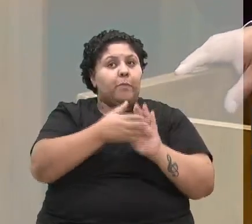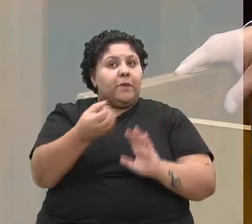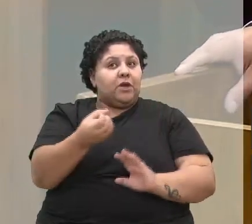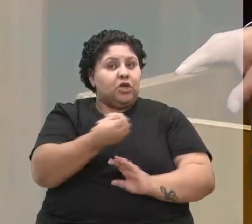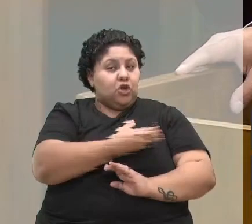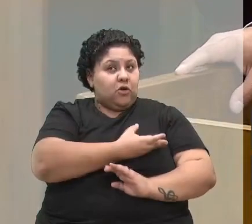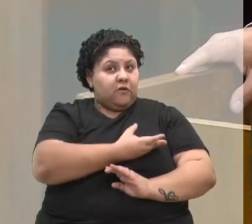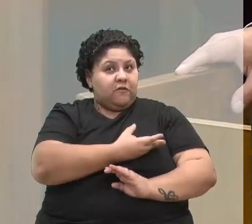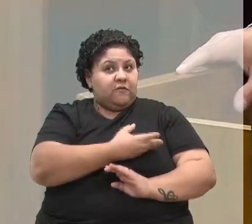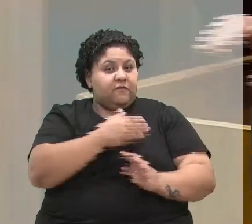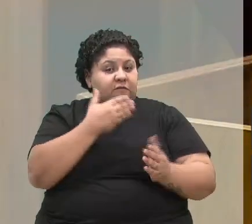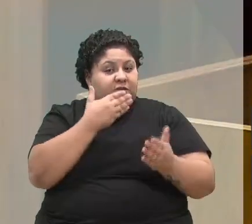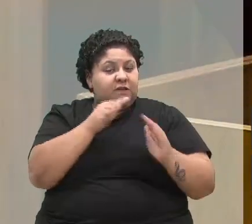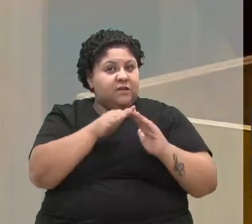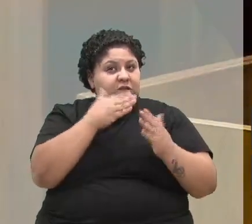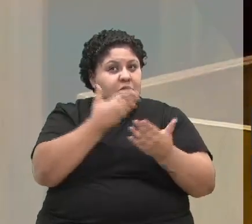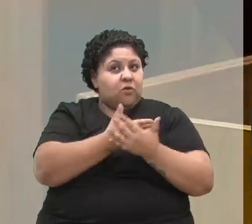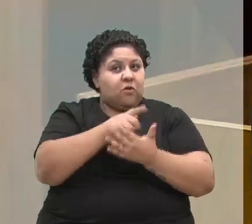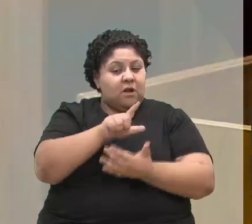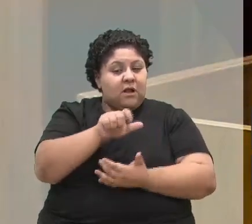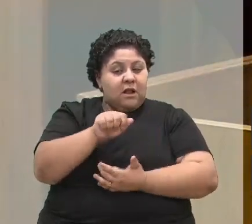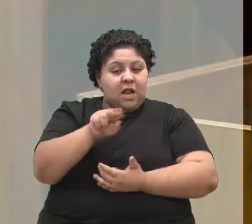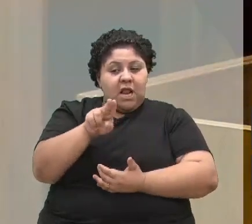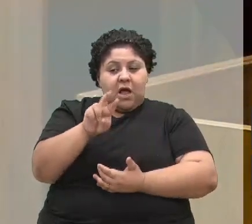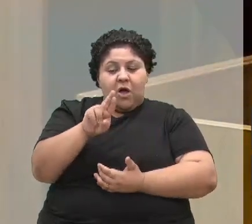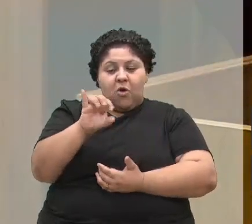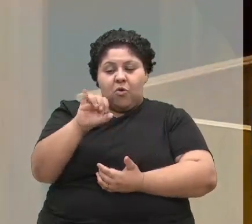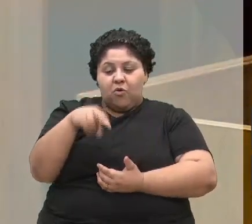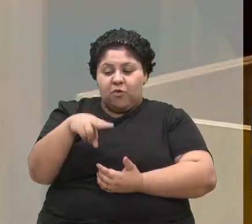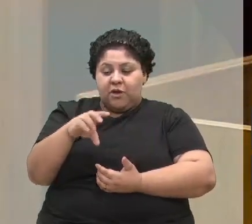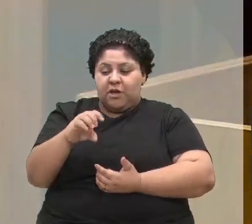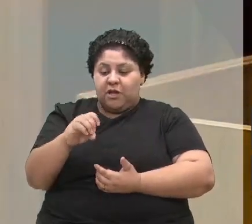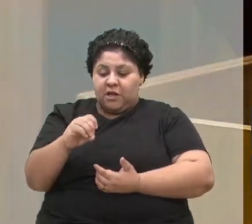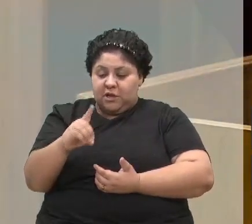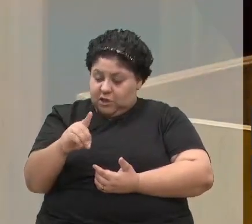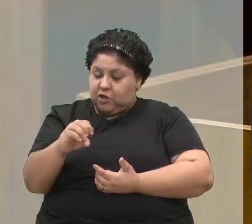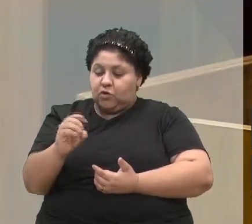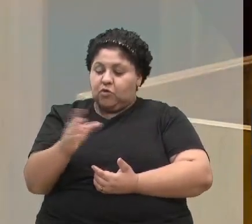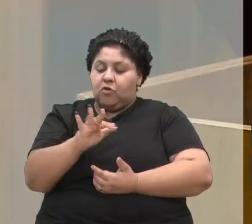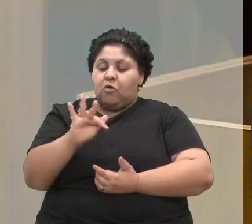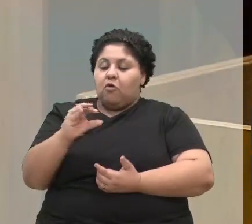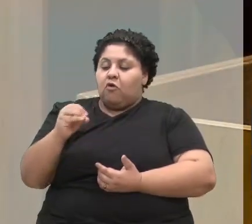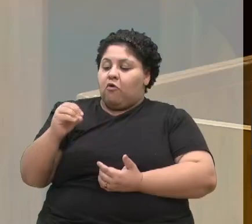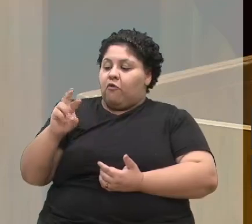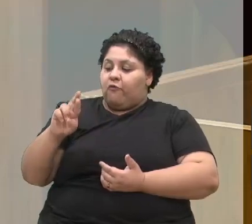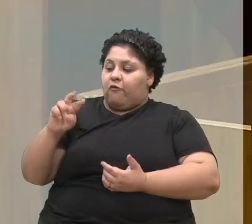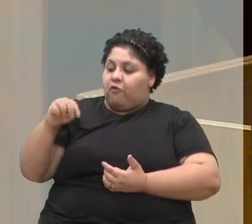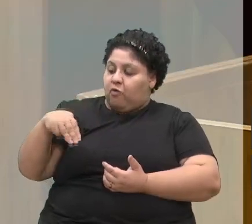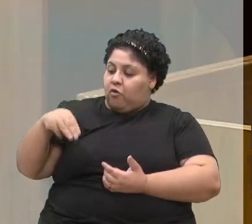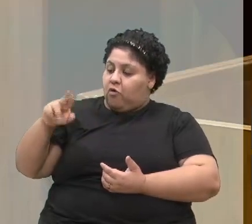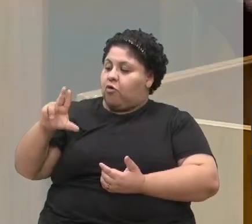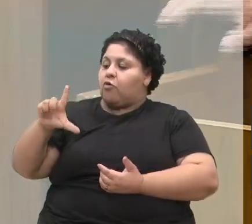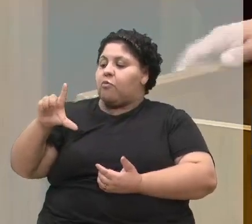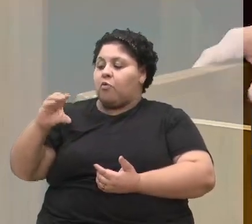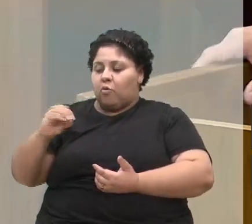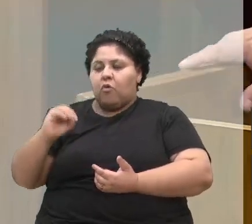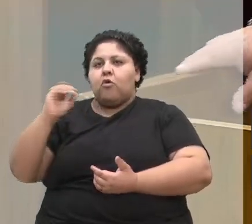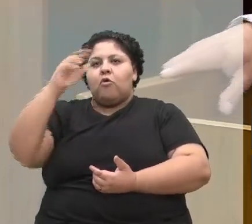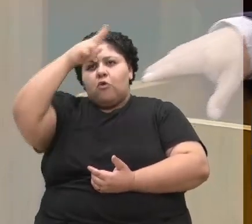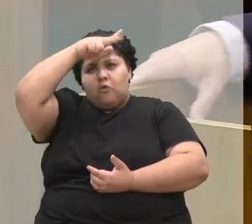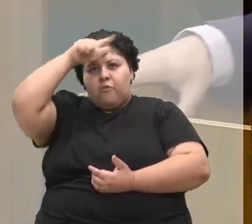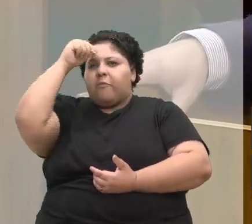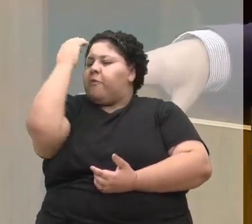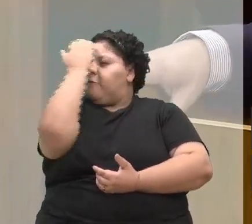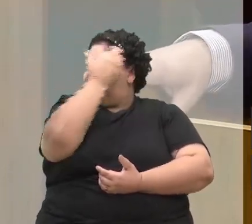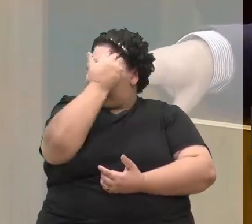Laurindo Fórmula. E de fato, o prefeito Adiló se comprometeu que ia de fato achar